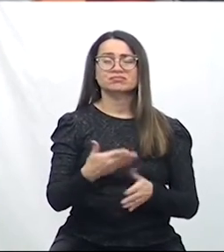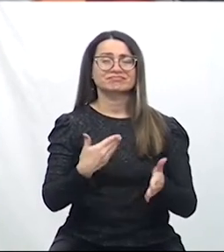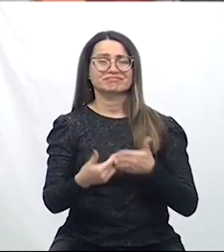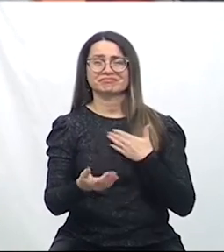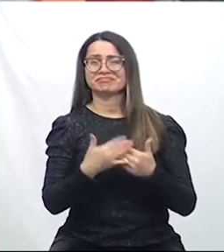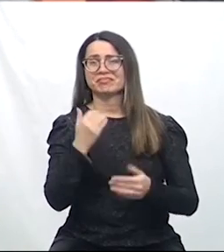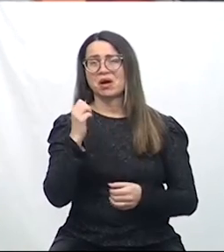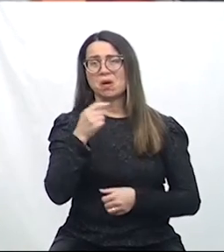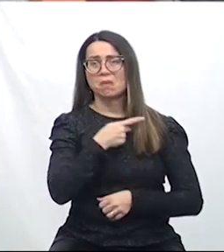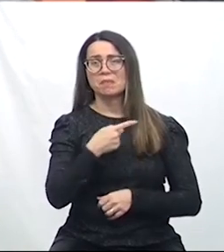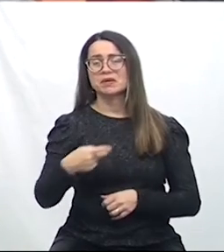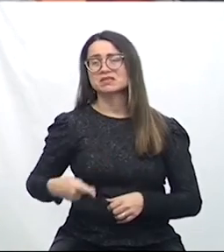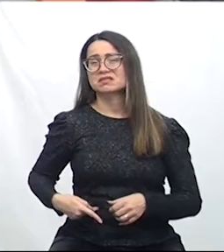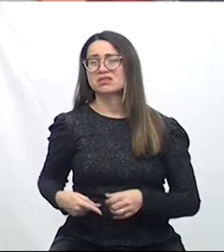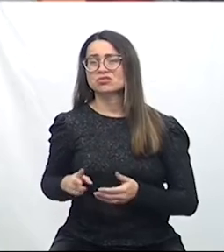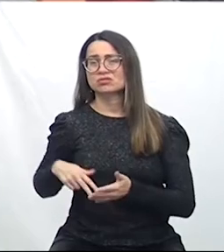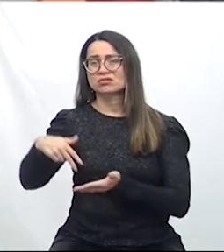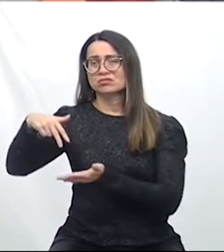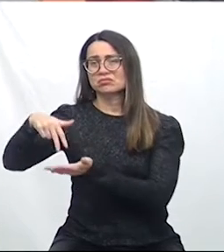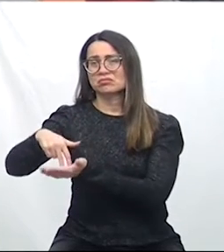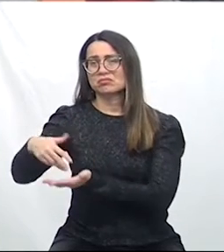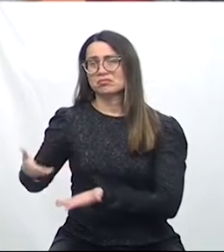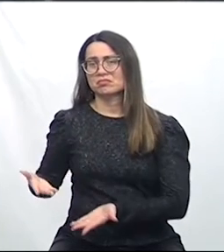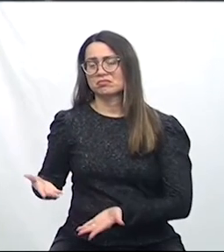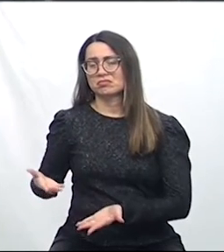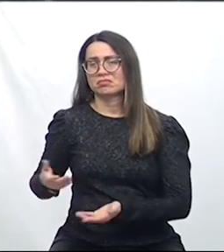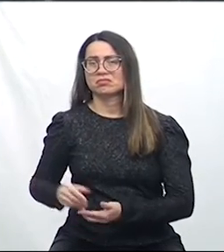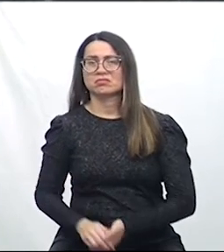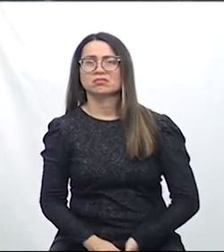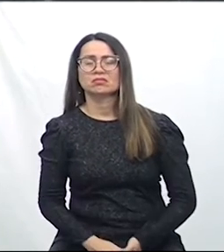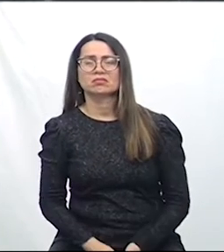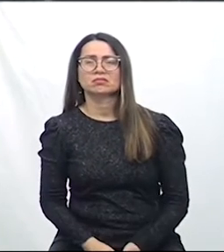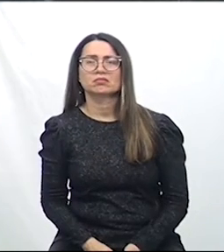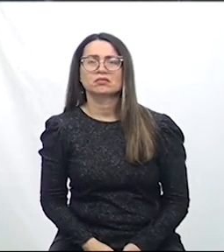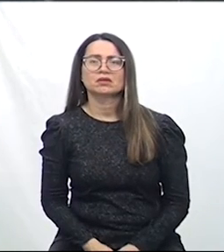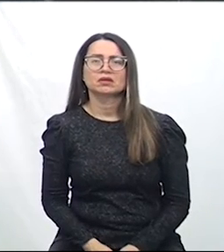presidente que ali estiver. Muito obrigado, senhor vereador.